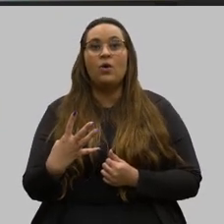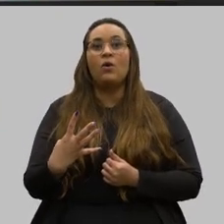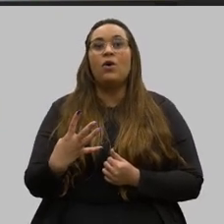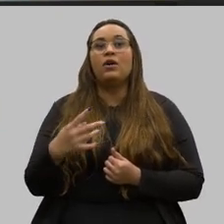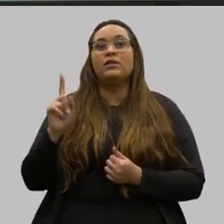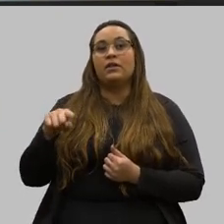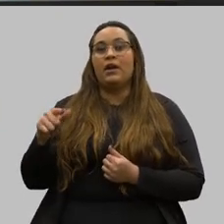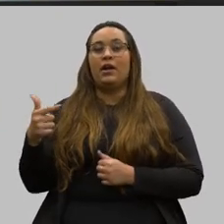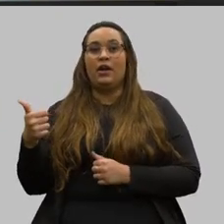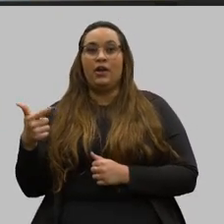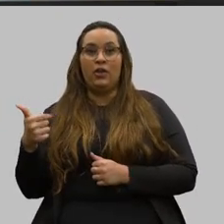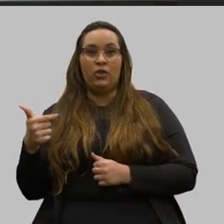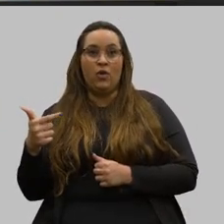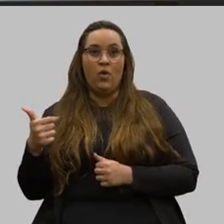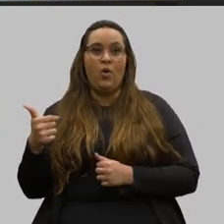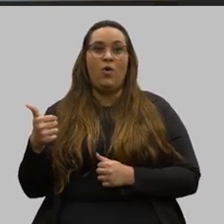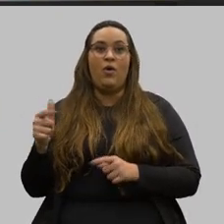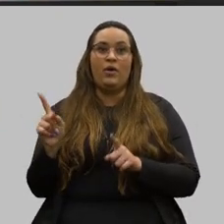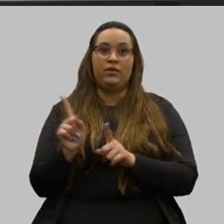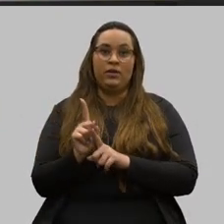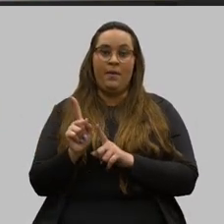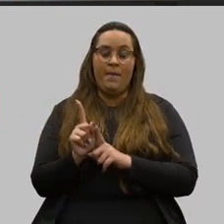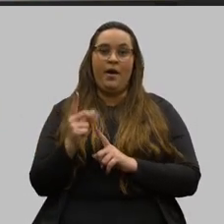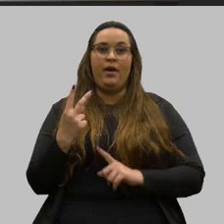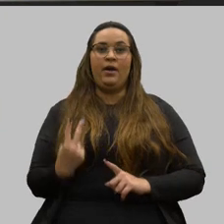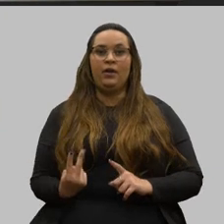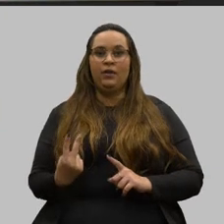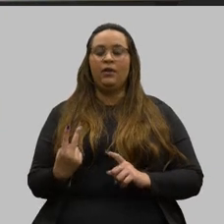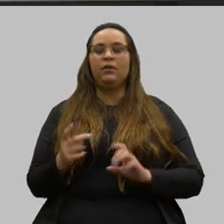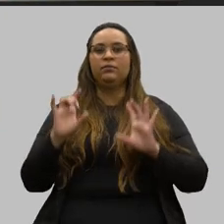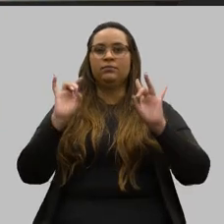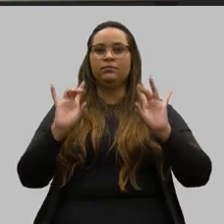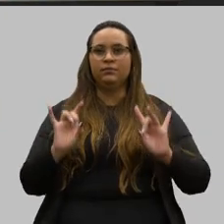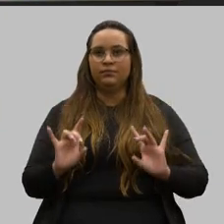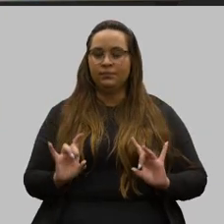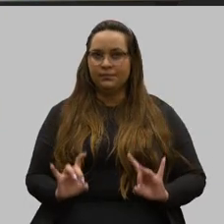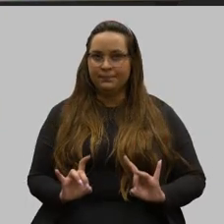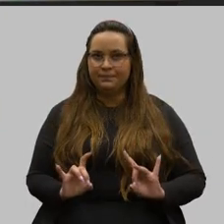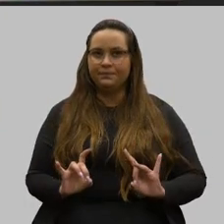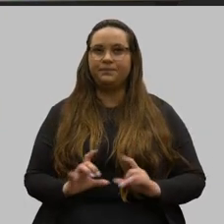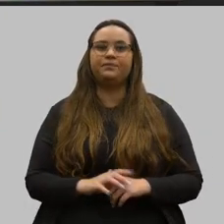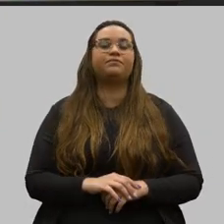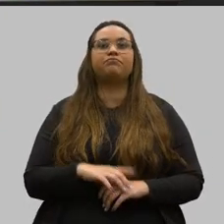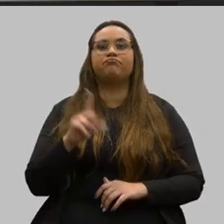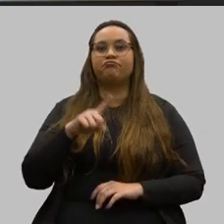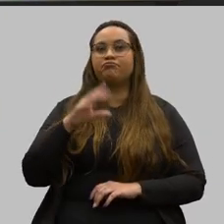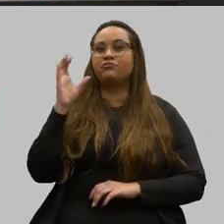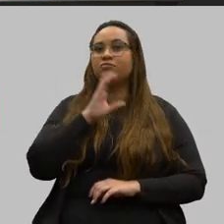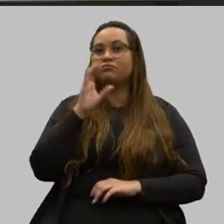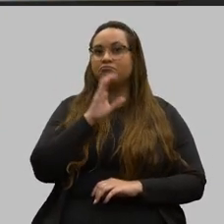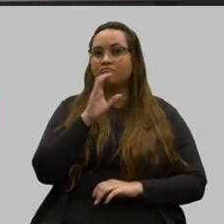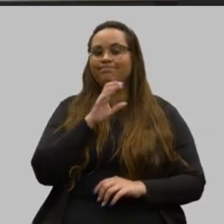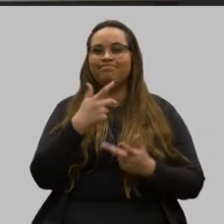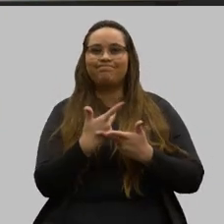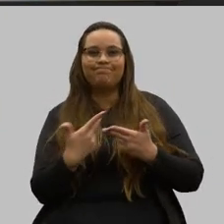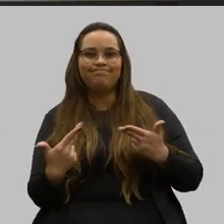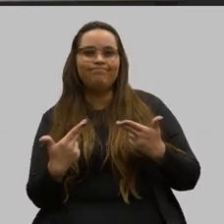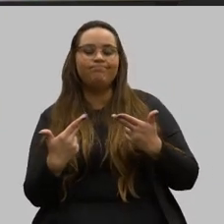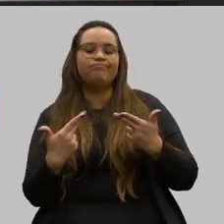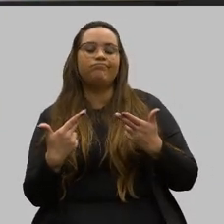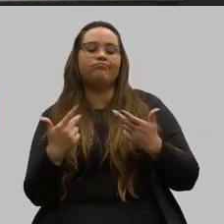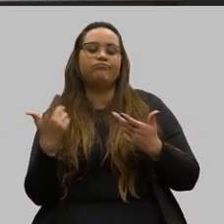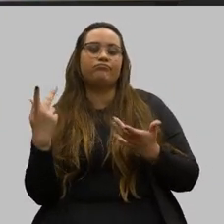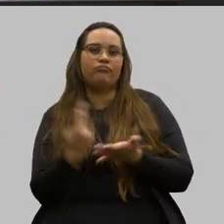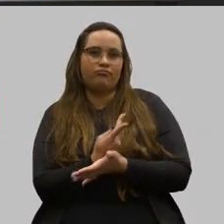operacionais e dois especializados que é o Batalhão de Operações aéreas e o Batalhão de Emergências ambientais e desastres e cinco companhias